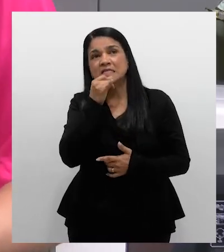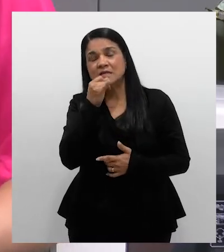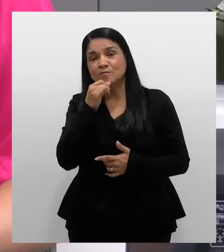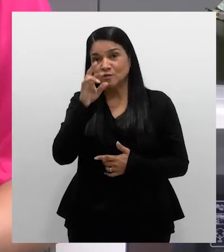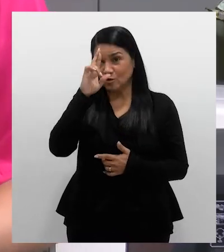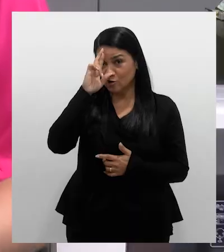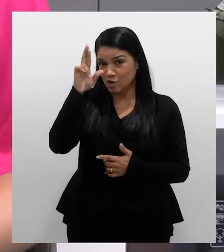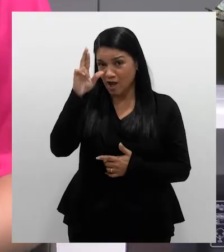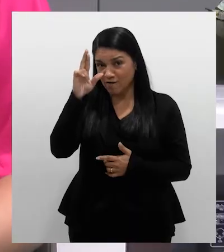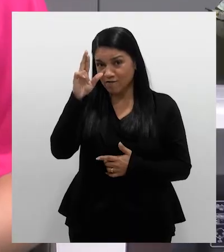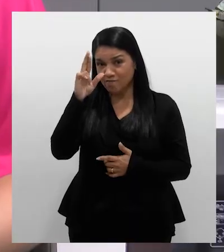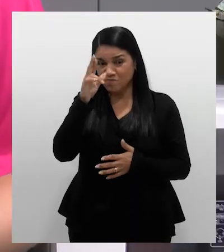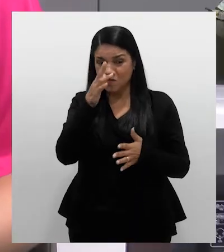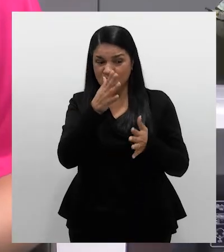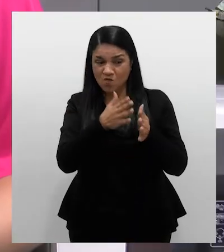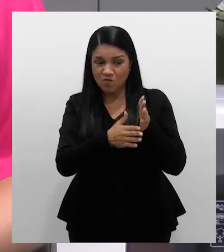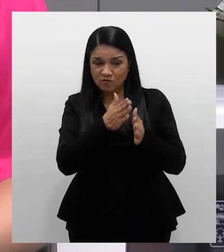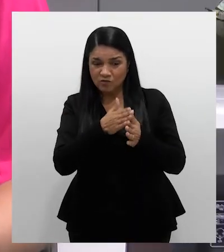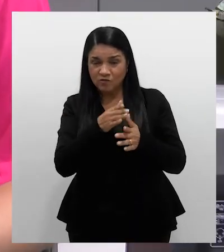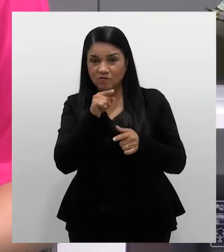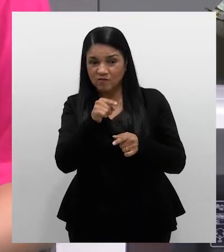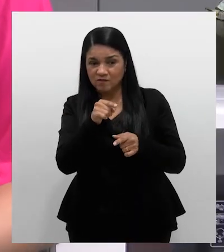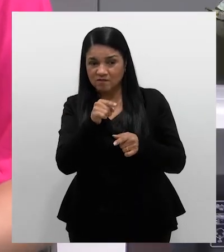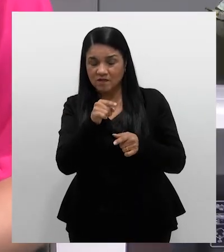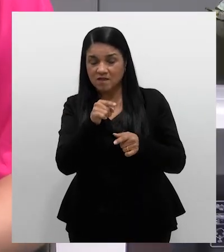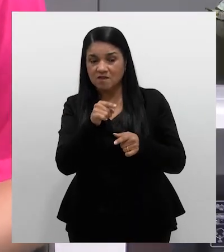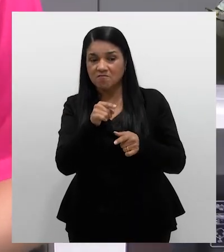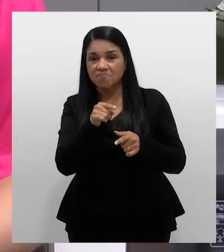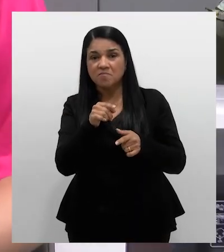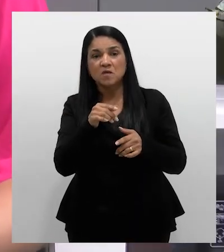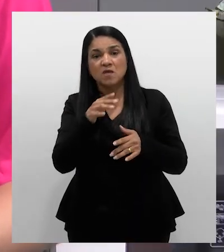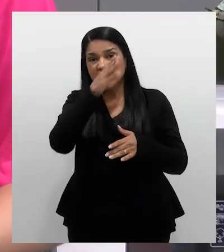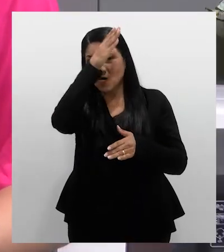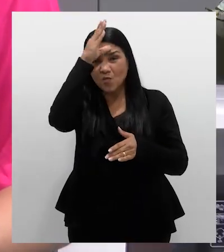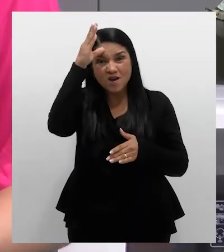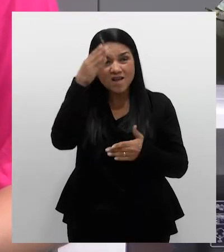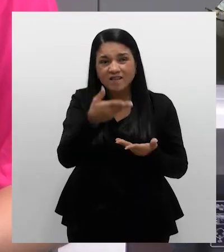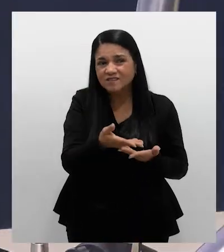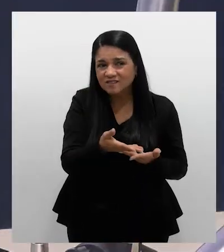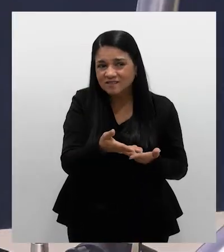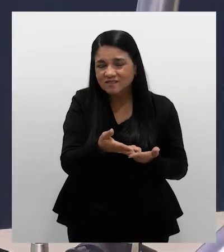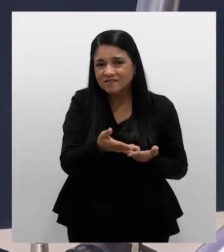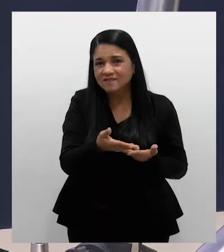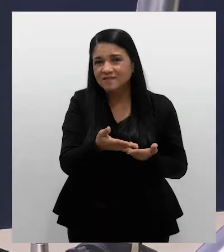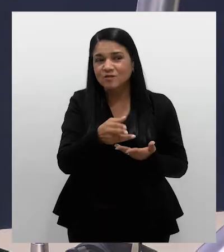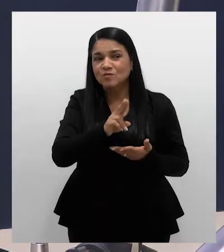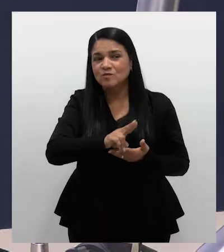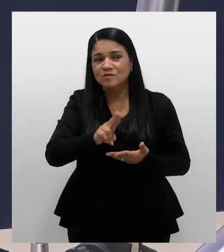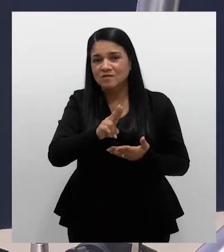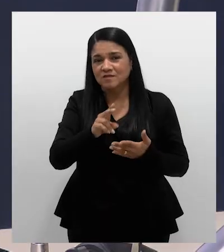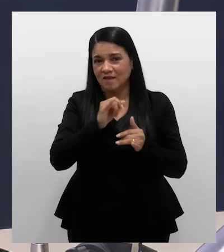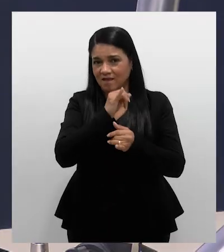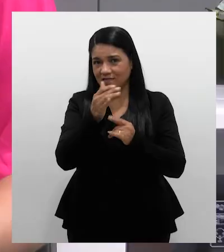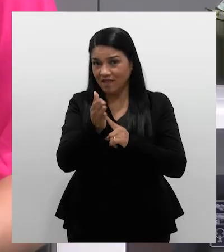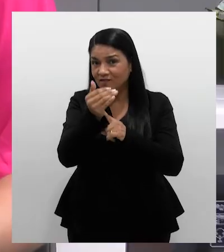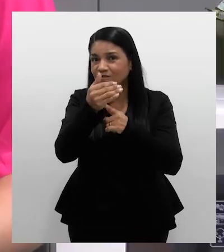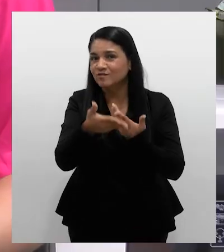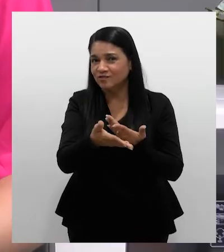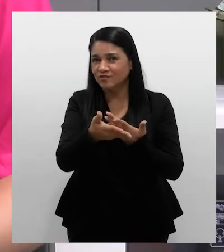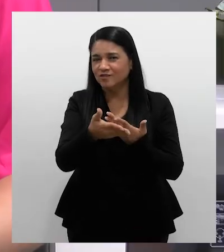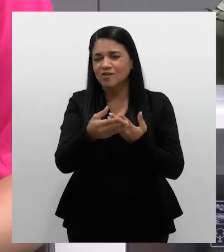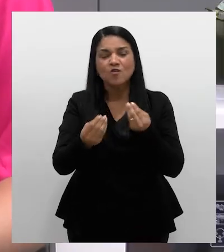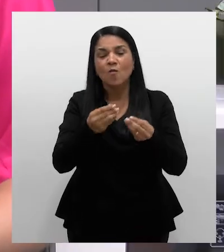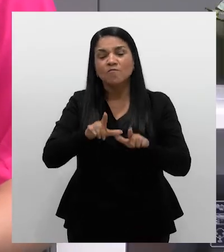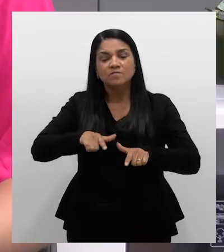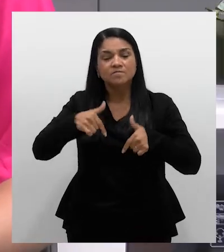te confundir com um usuário, por exemplo, e você mostrou para ele ali no caminho, né? O que te fez